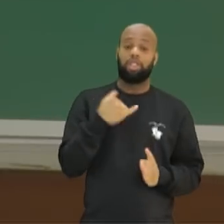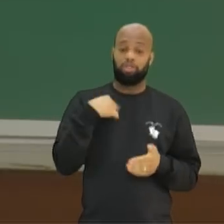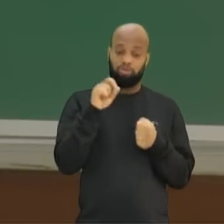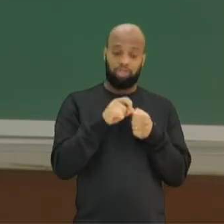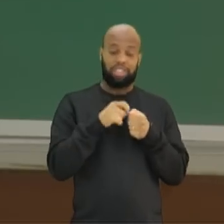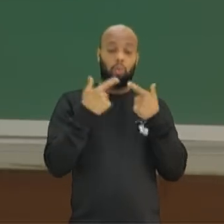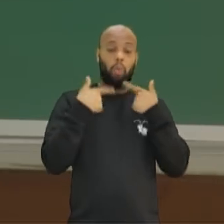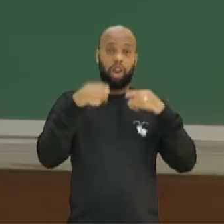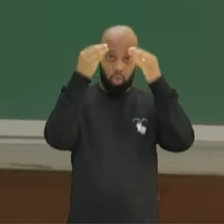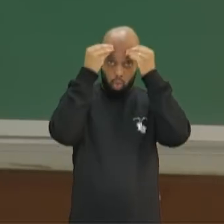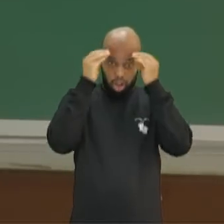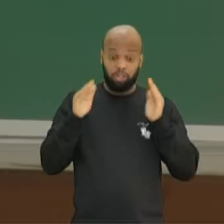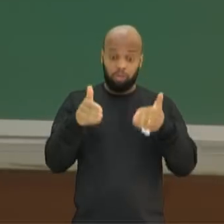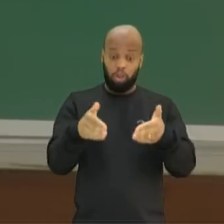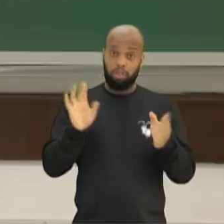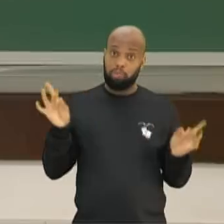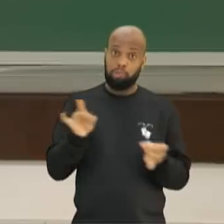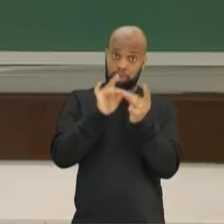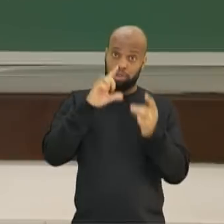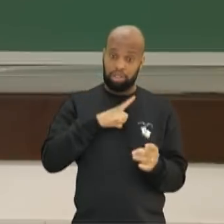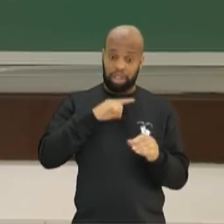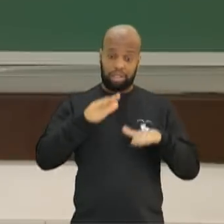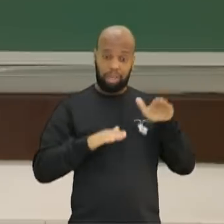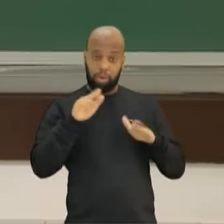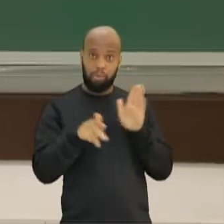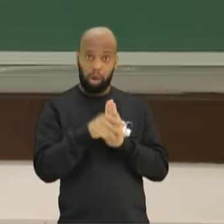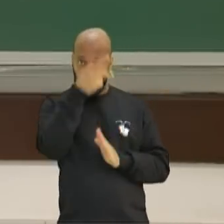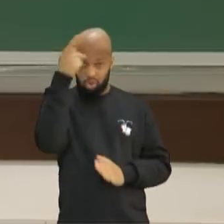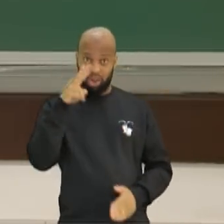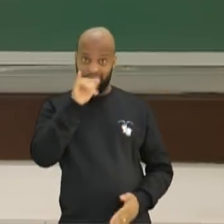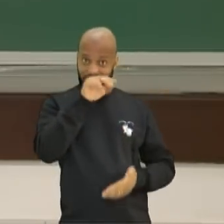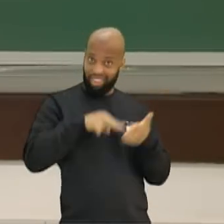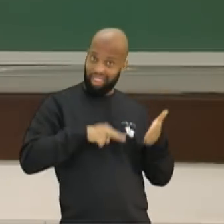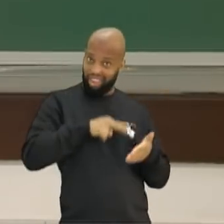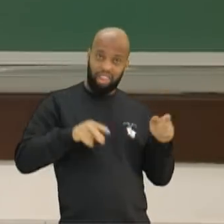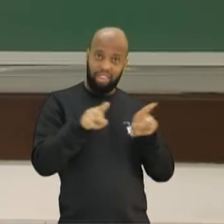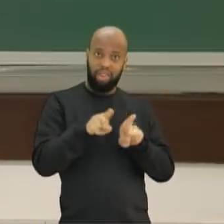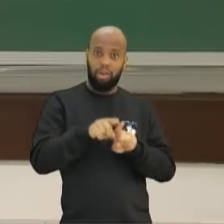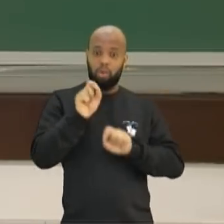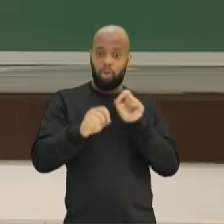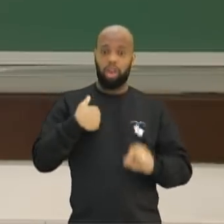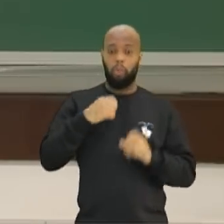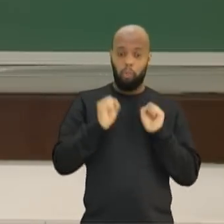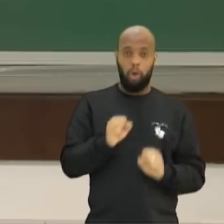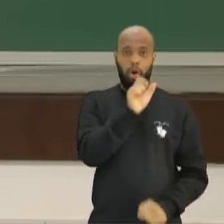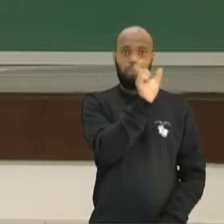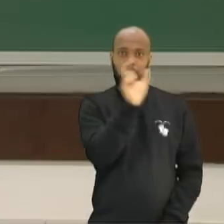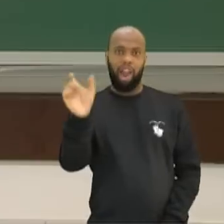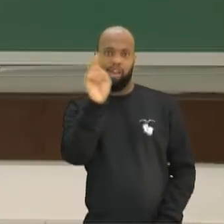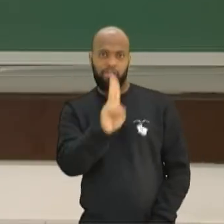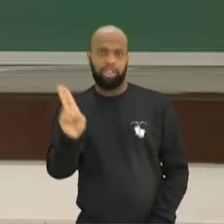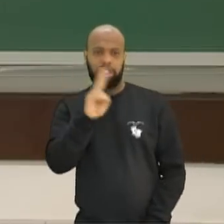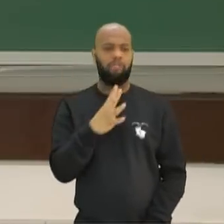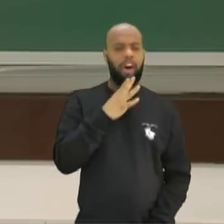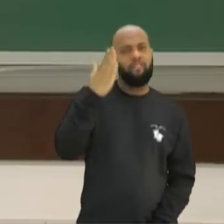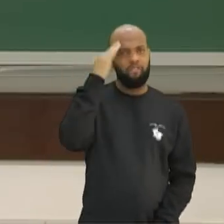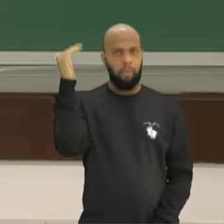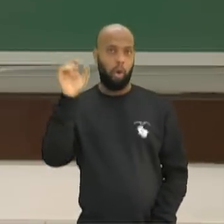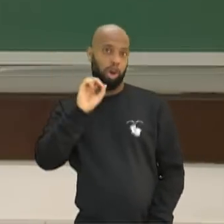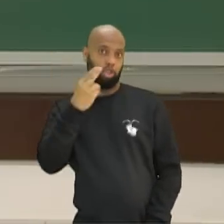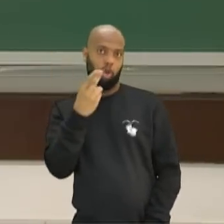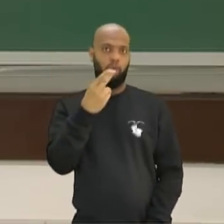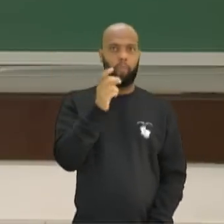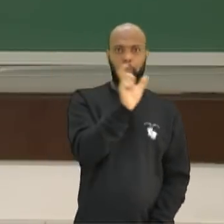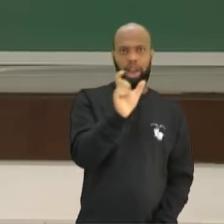uma linguagem diferente, dependendo do meu público. Eu posso utilizar palavras mais conhecidas ou